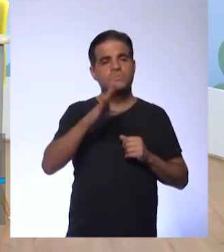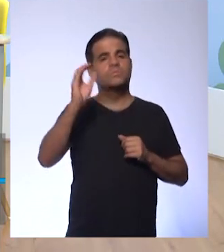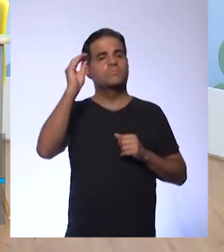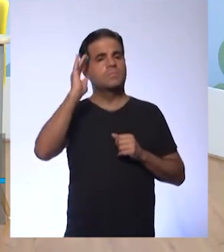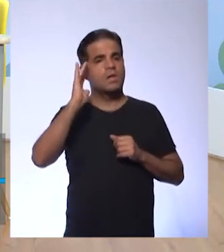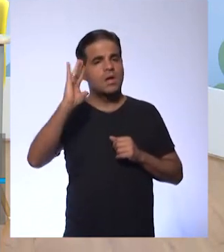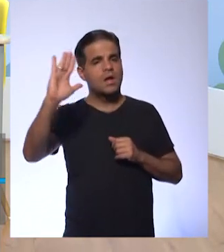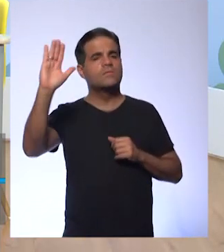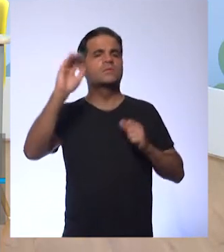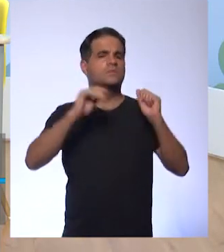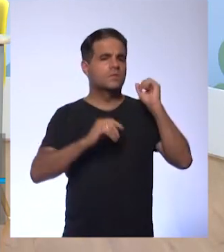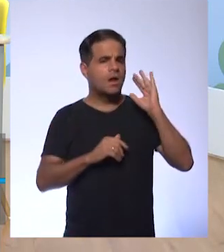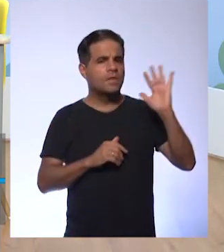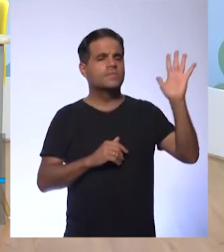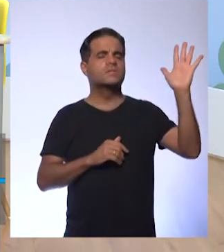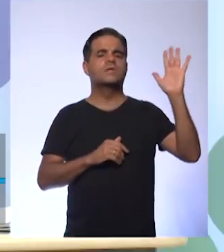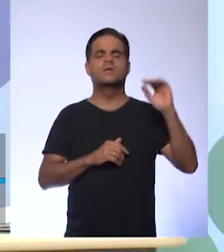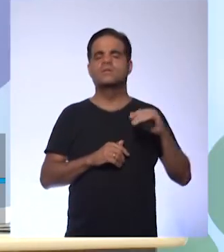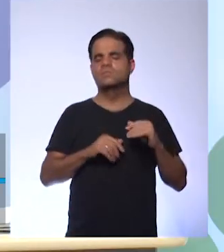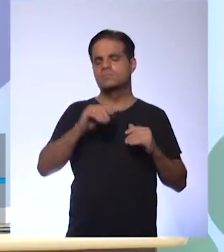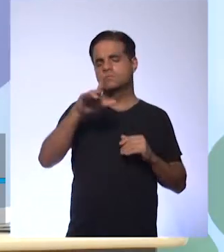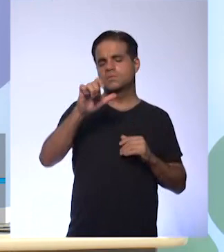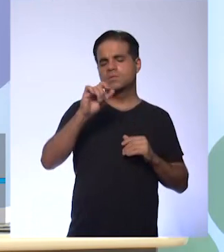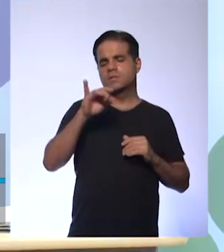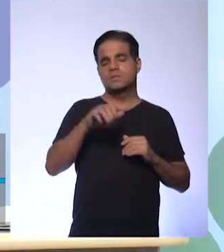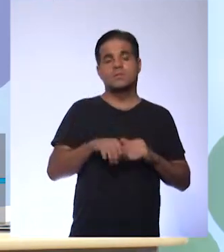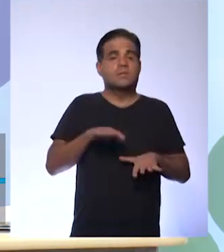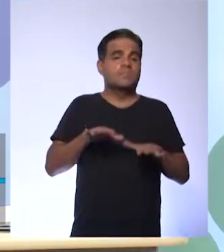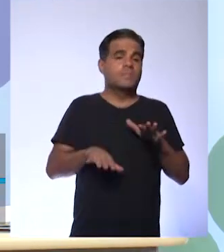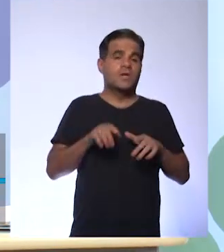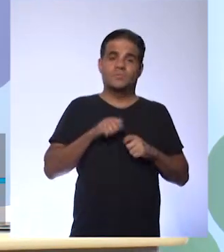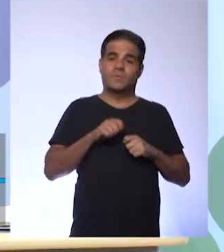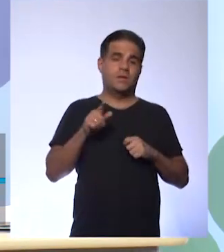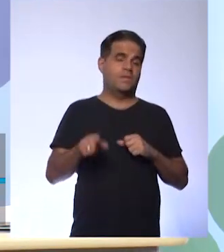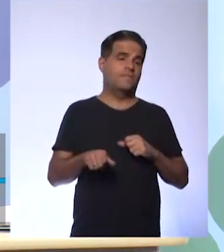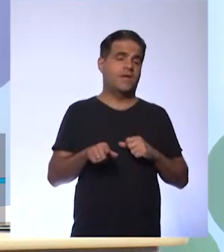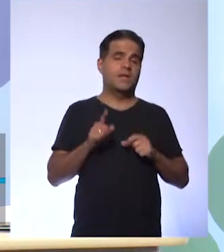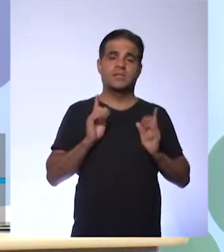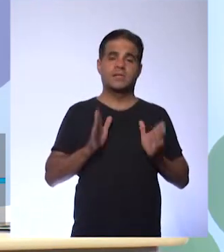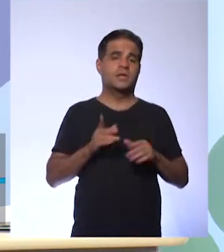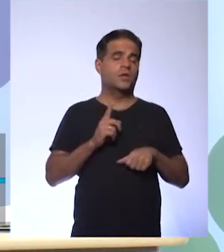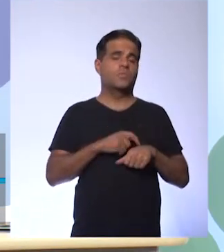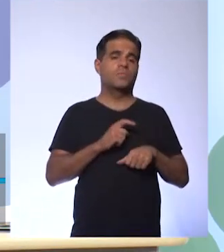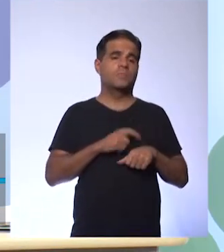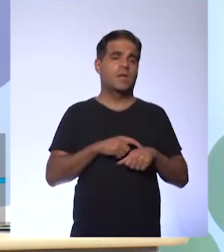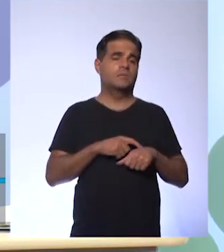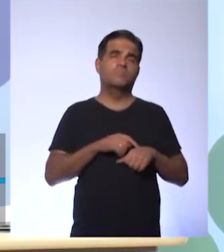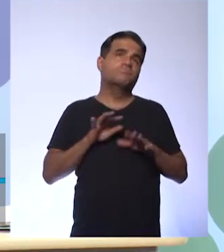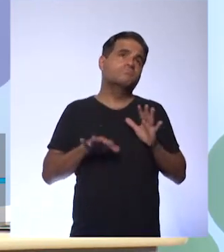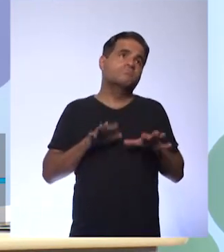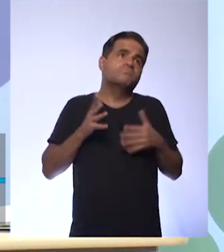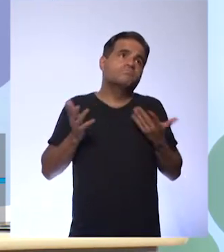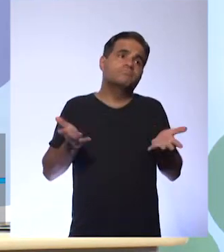boa reflexão. Ó, a Letícia, porque depende do que ela faz naquele exato momento